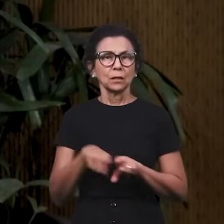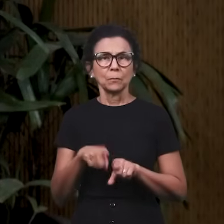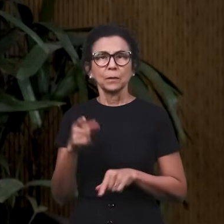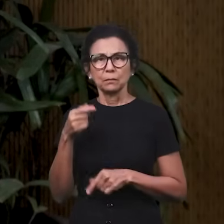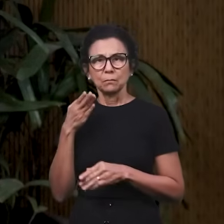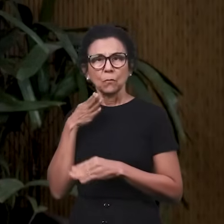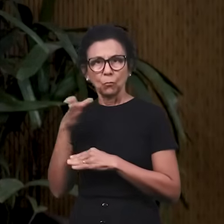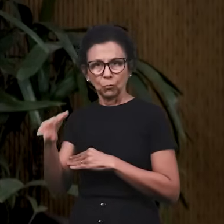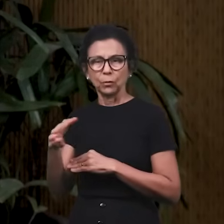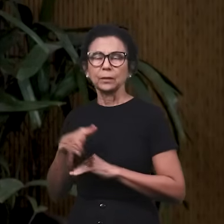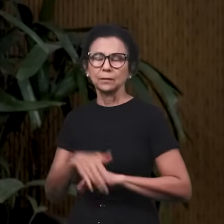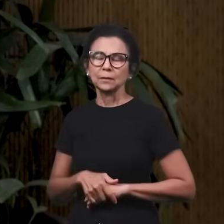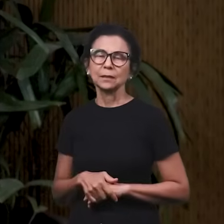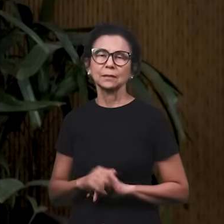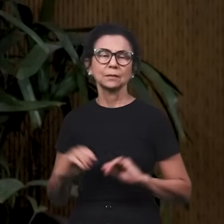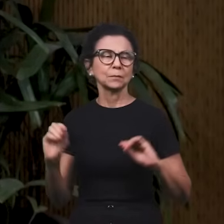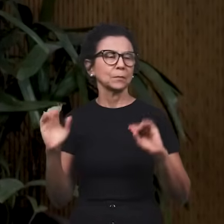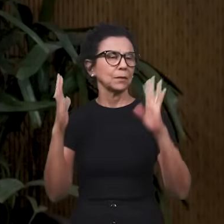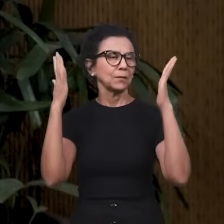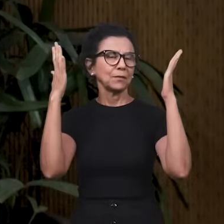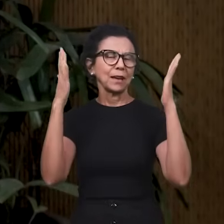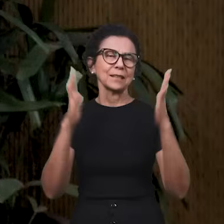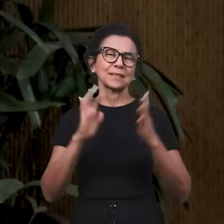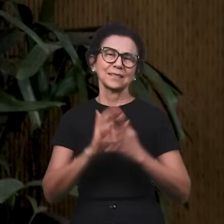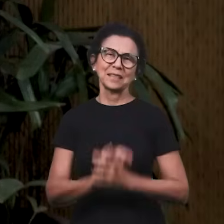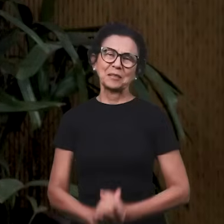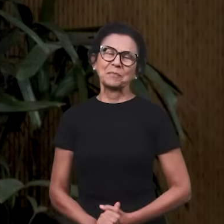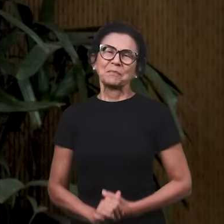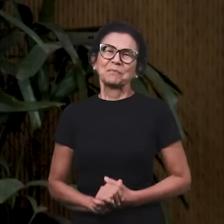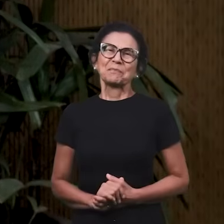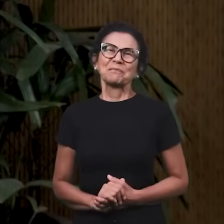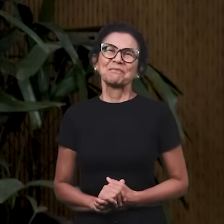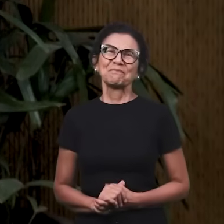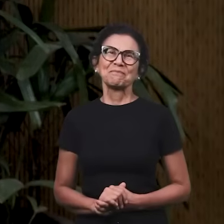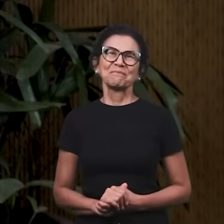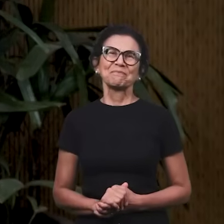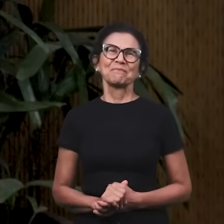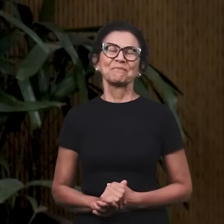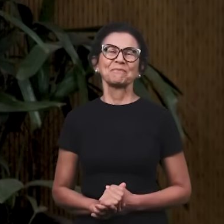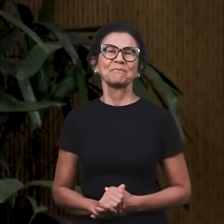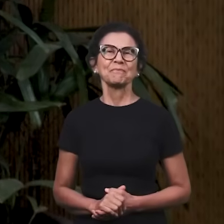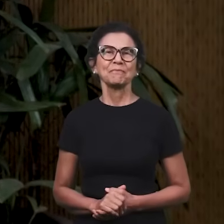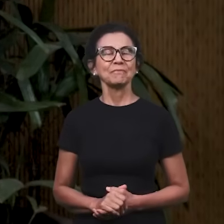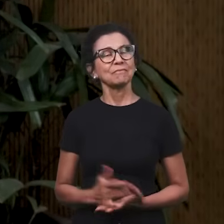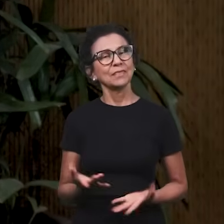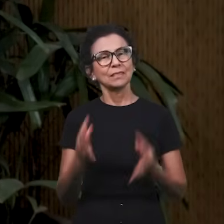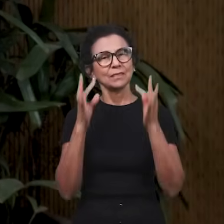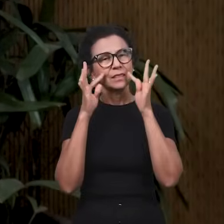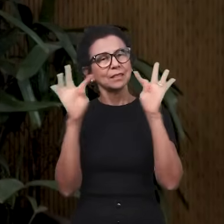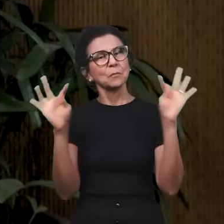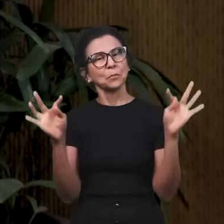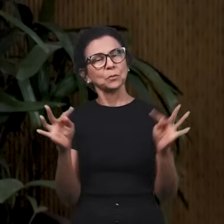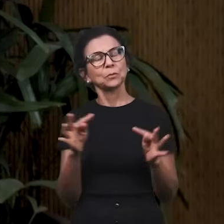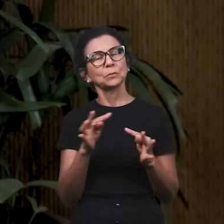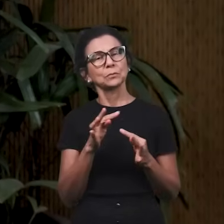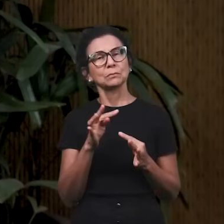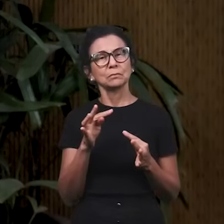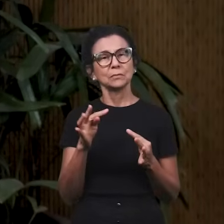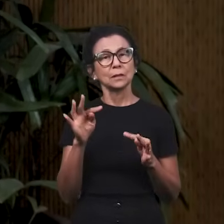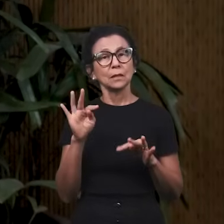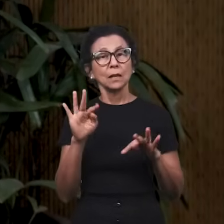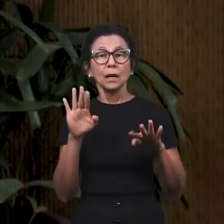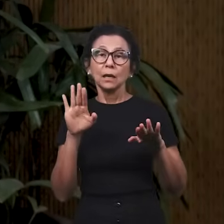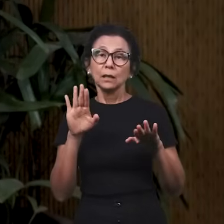eu participei. Era uma grande festa, esse foi o início, e esse é um testemunho que deve ser dado. Talvez hoje